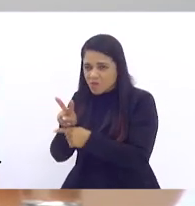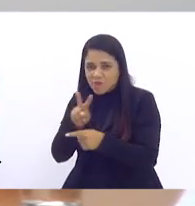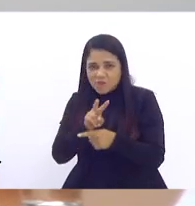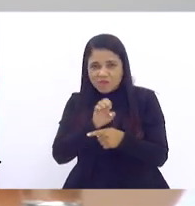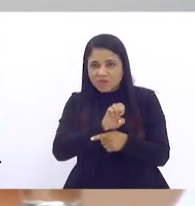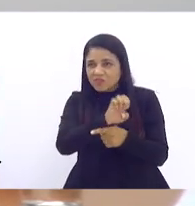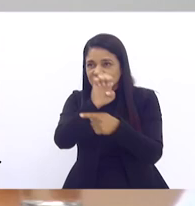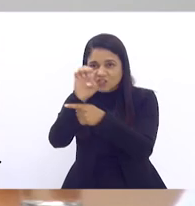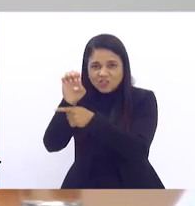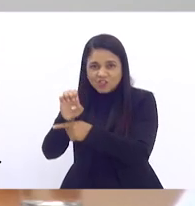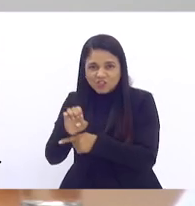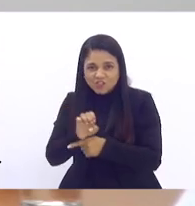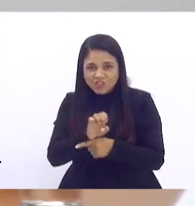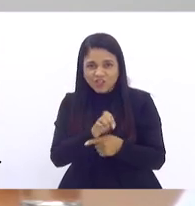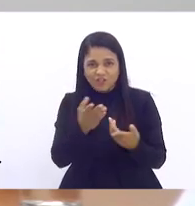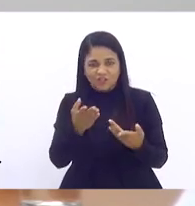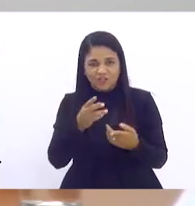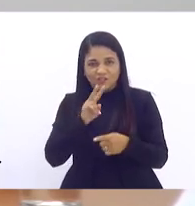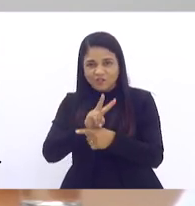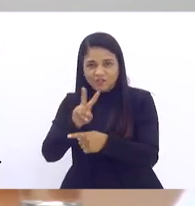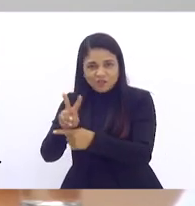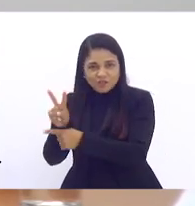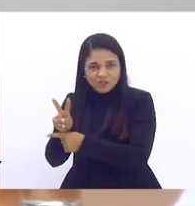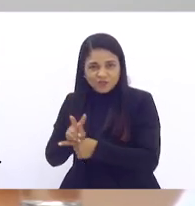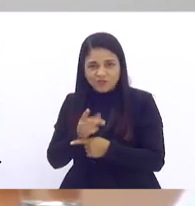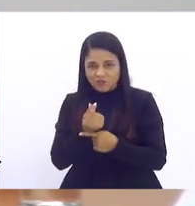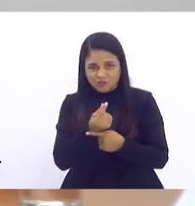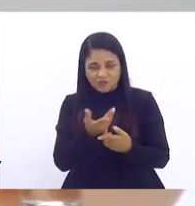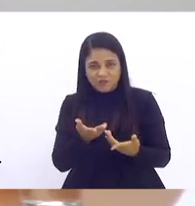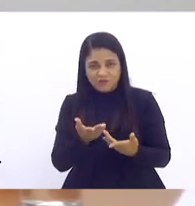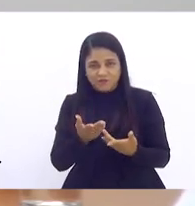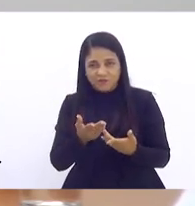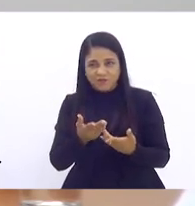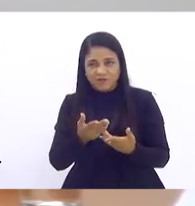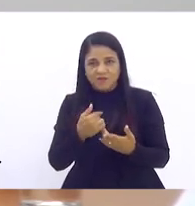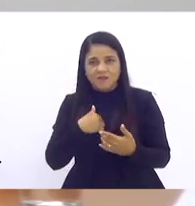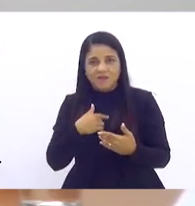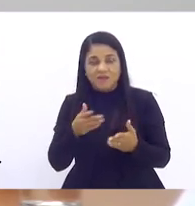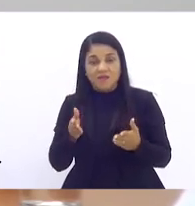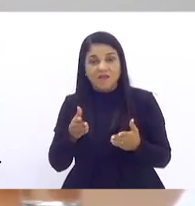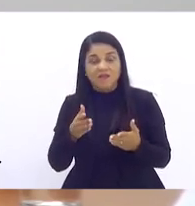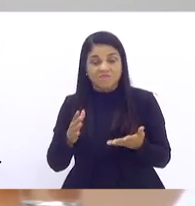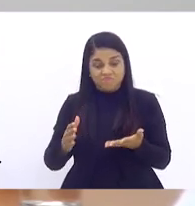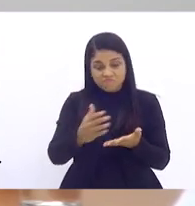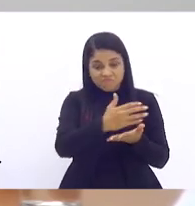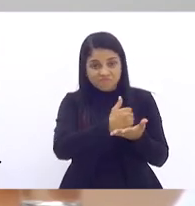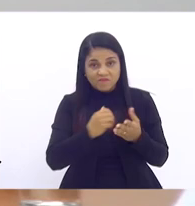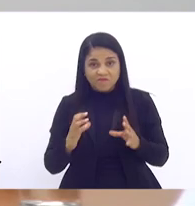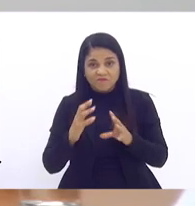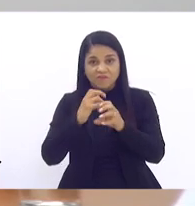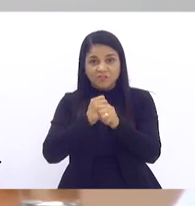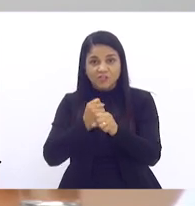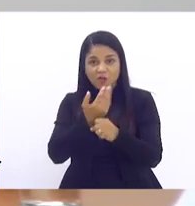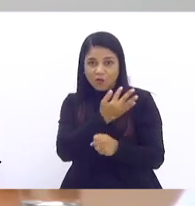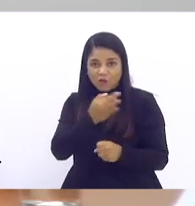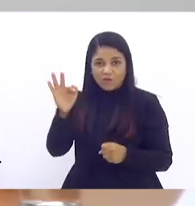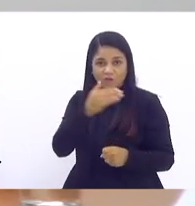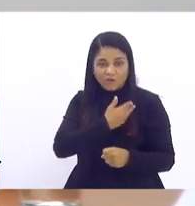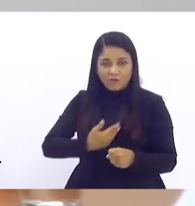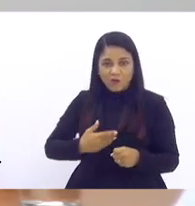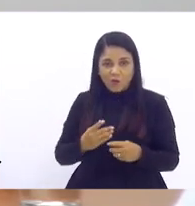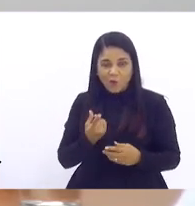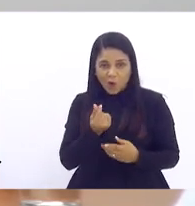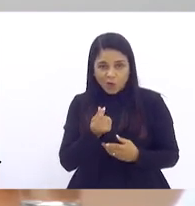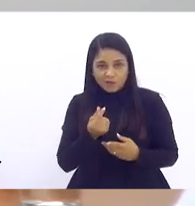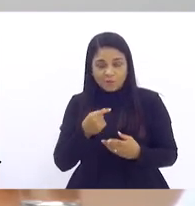colocado é cobertor curto ele quer fechar as próprias contas em cima também dos estados e municípios